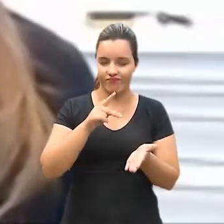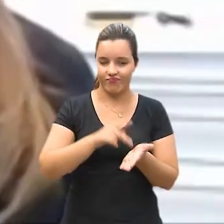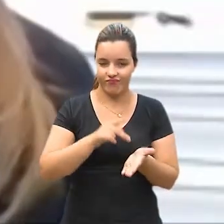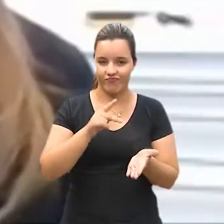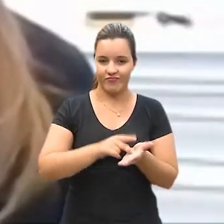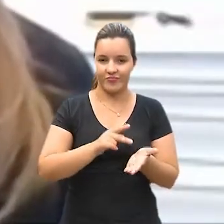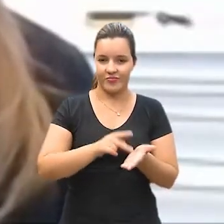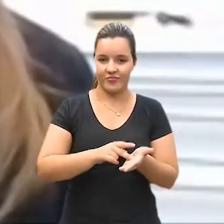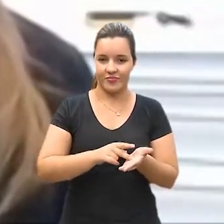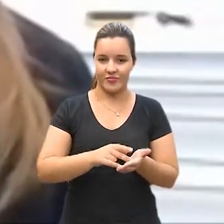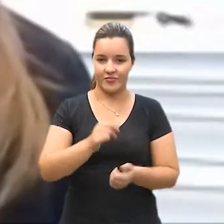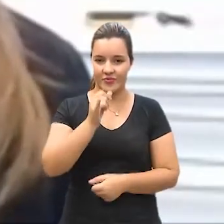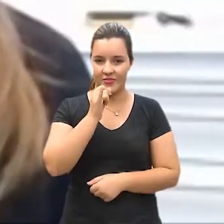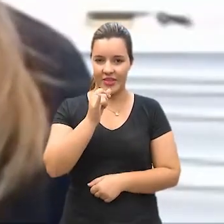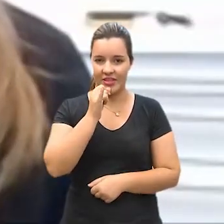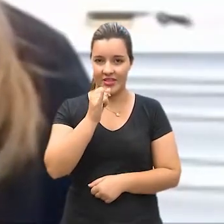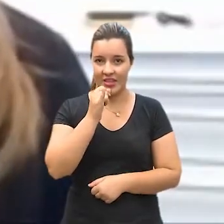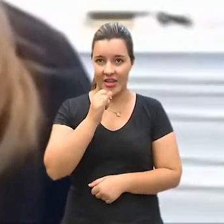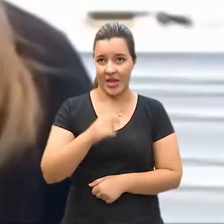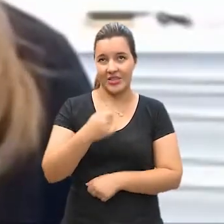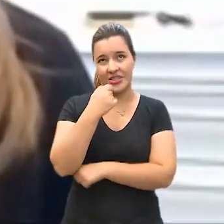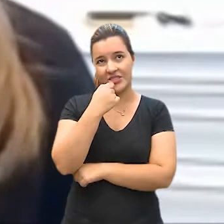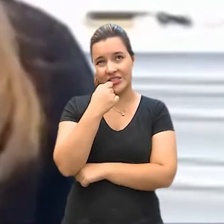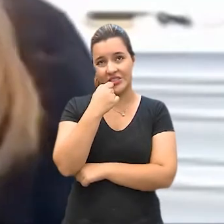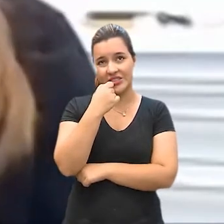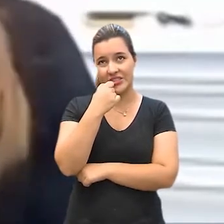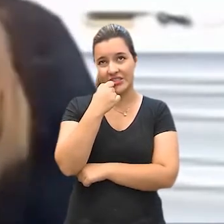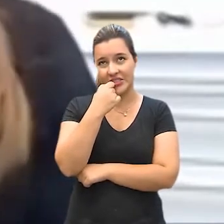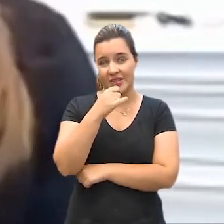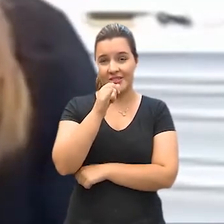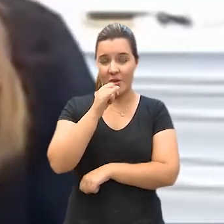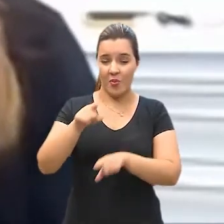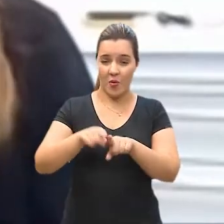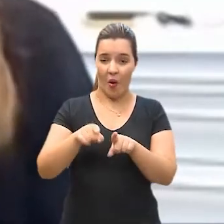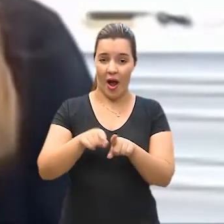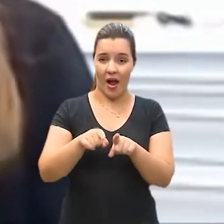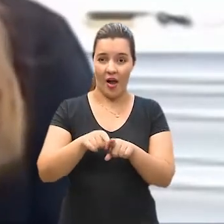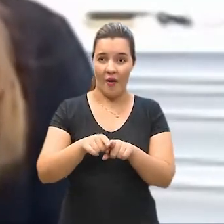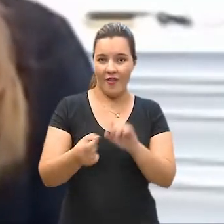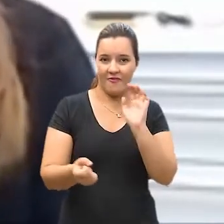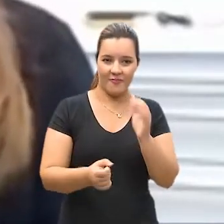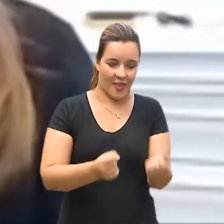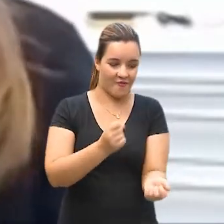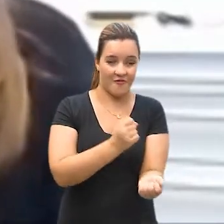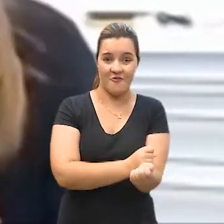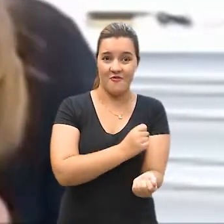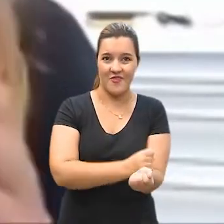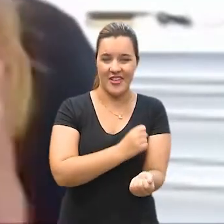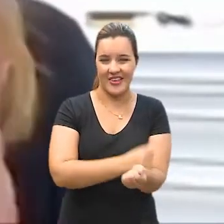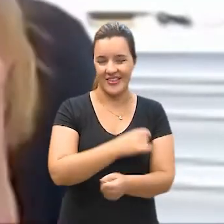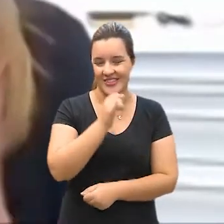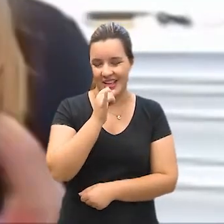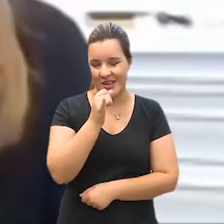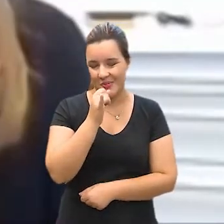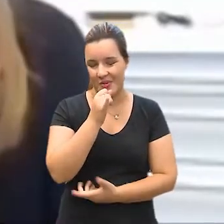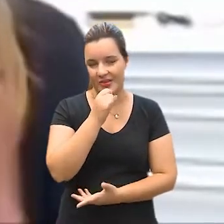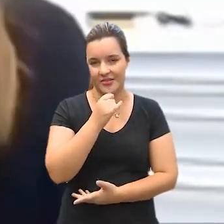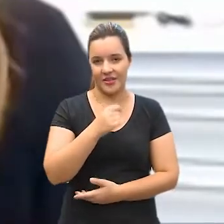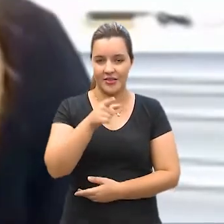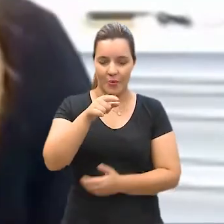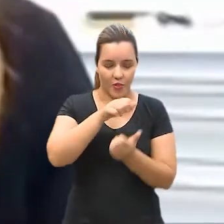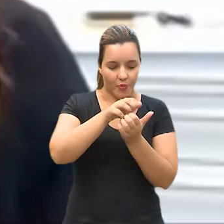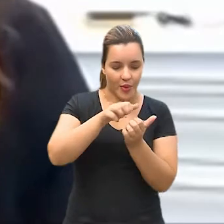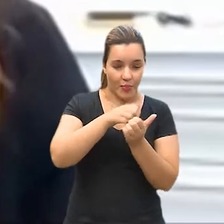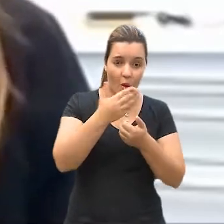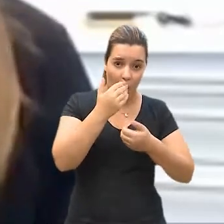você coloca, né, e fica crônico, né, que a gente fala, não é algo, por exemplo, mastigação que